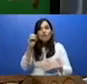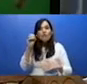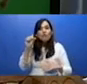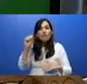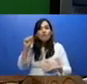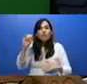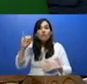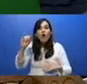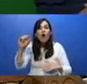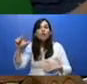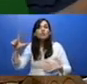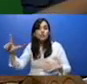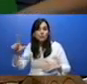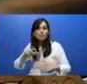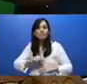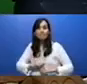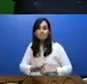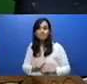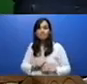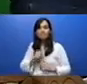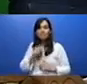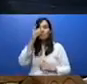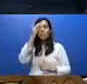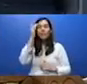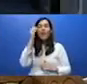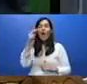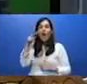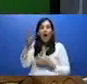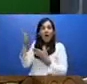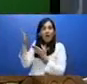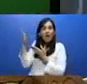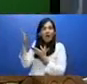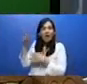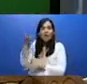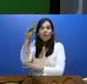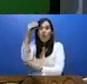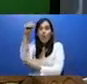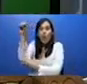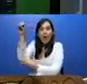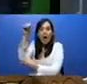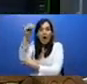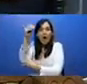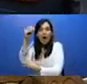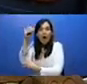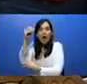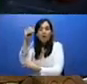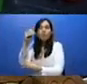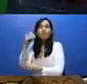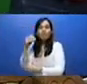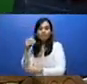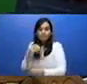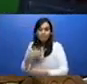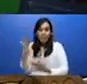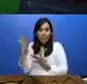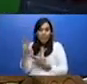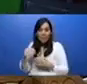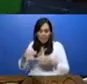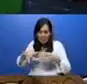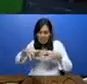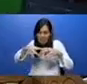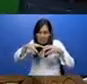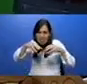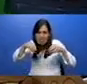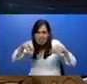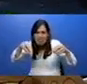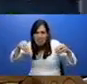na página 261, eles encontraram o fóssil de um dinossauro enterrado. Se vocês observarem,